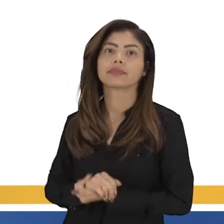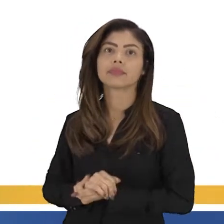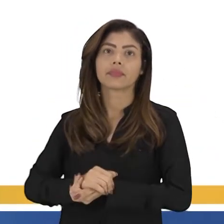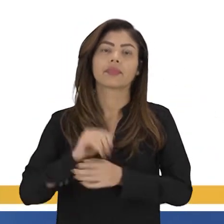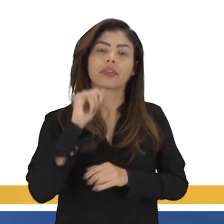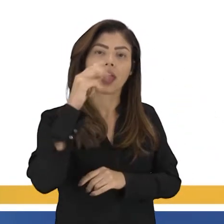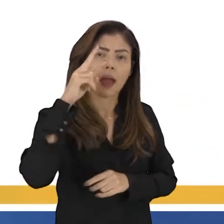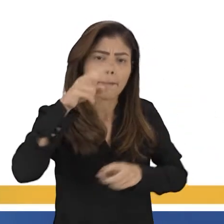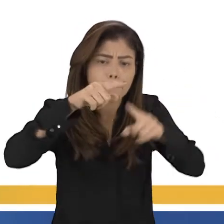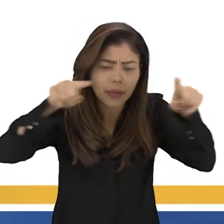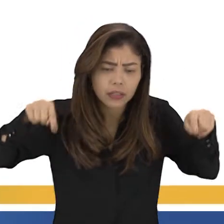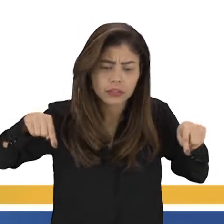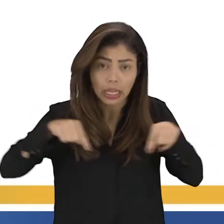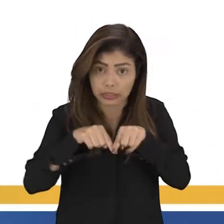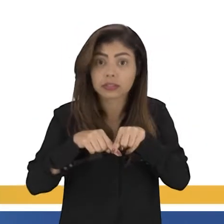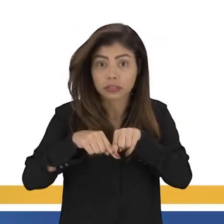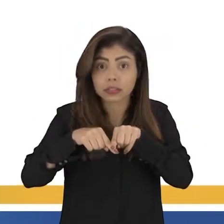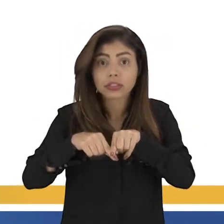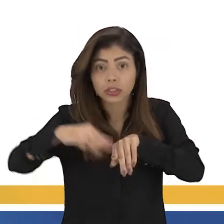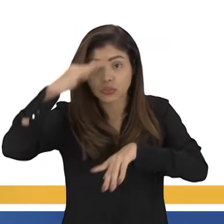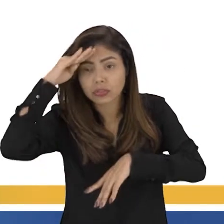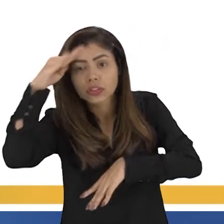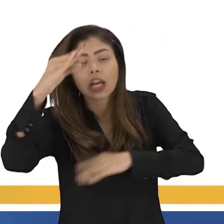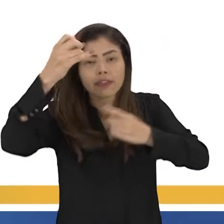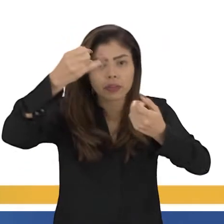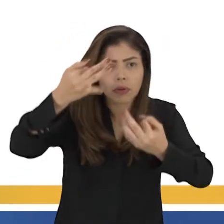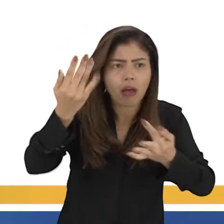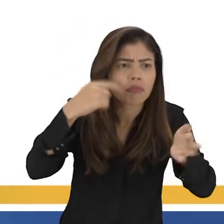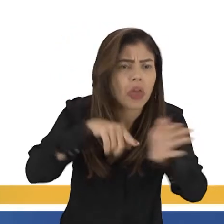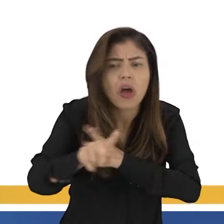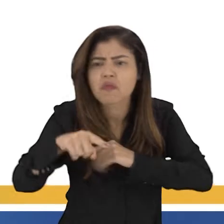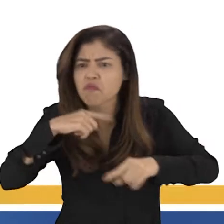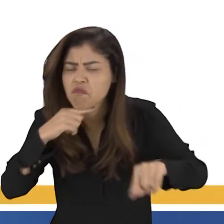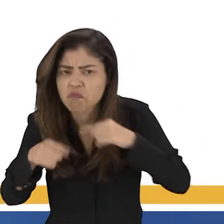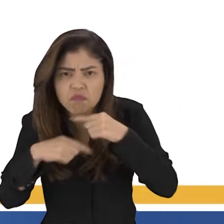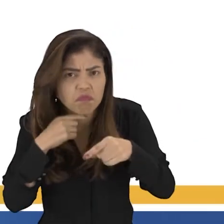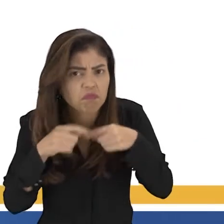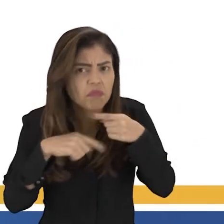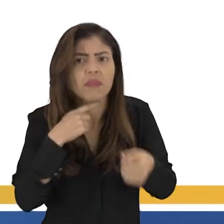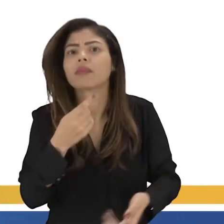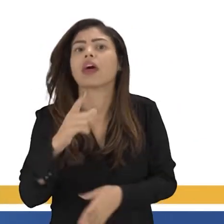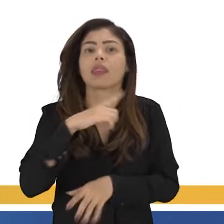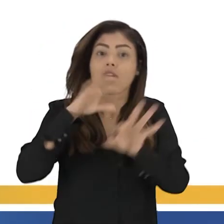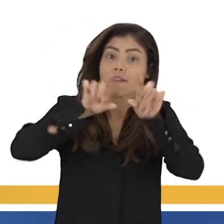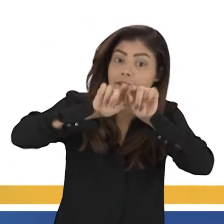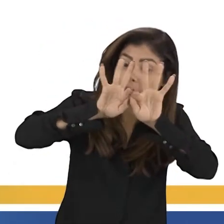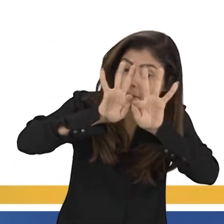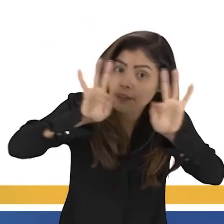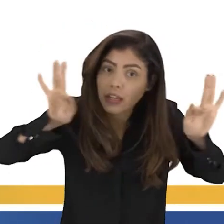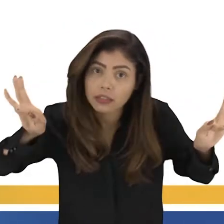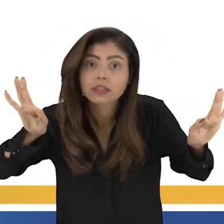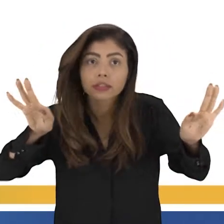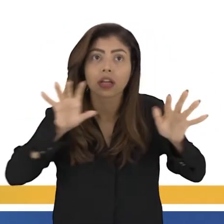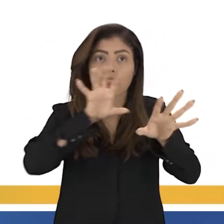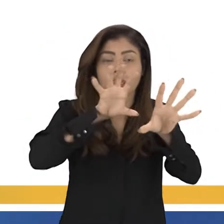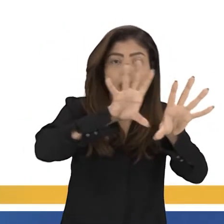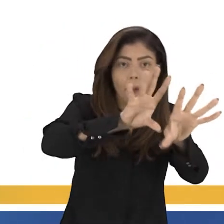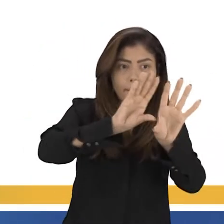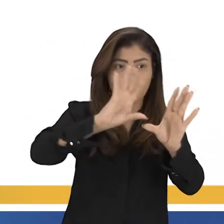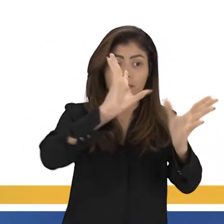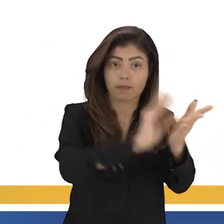o fiscal de turma vai ler contigo as instruções, vai perguntar se você tem alguma dúvida, tem uma frase. ali que